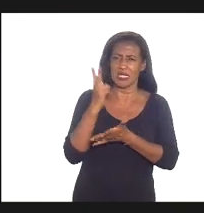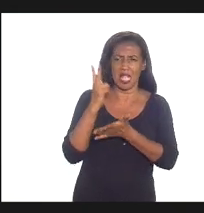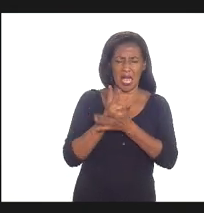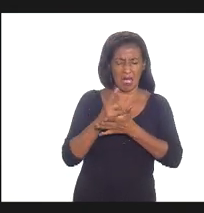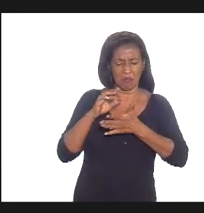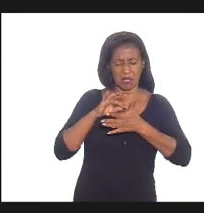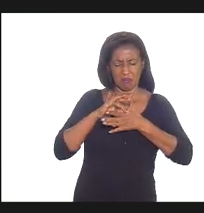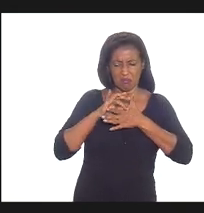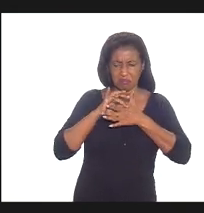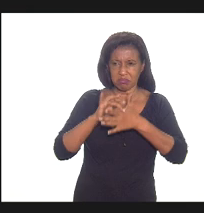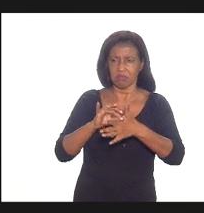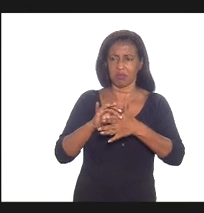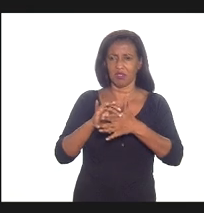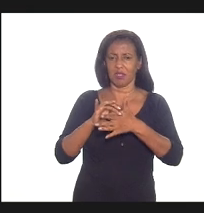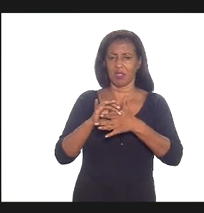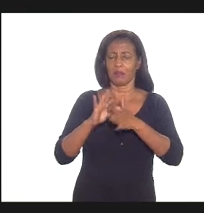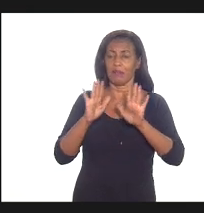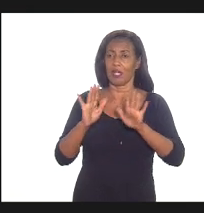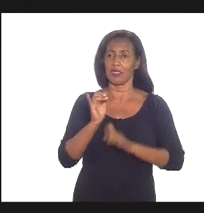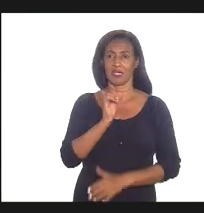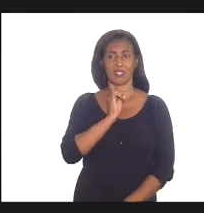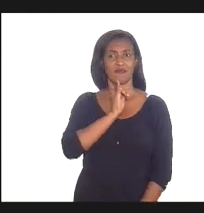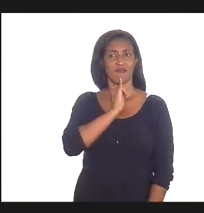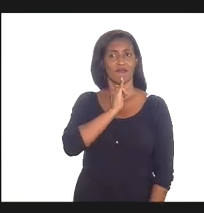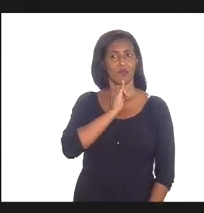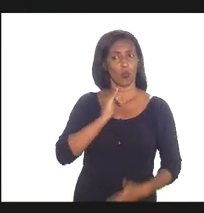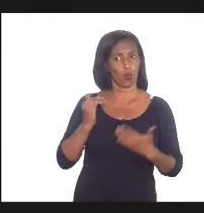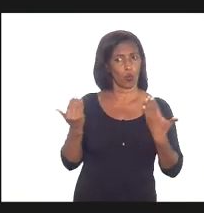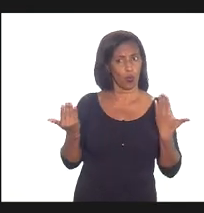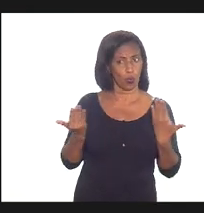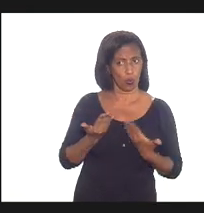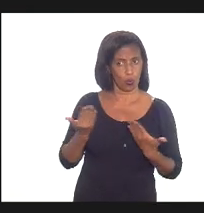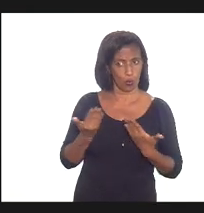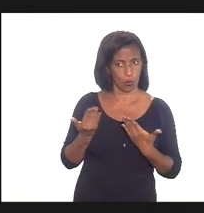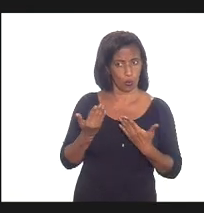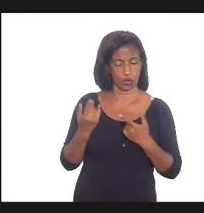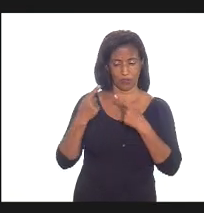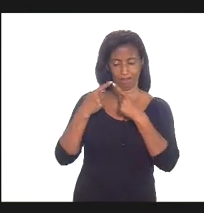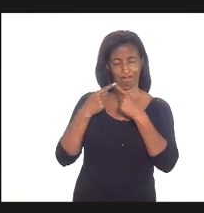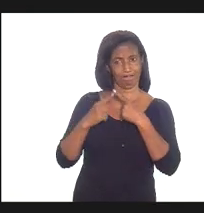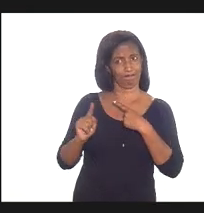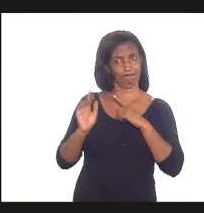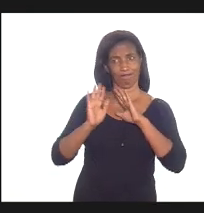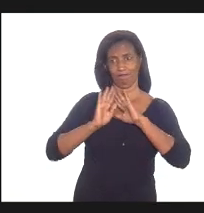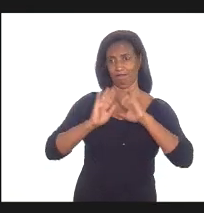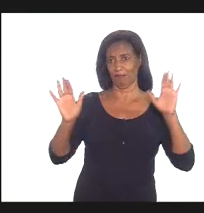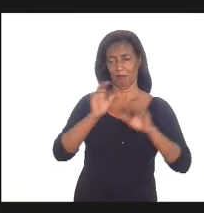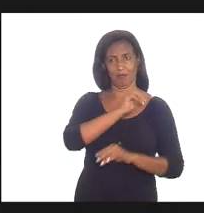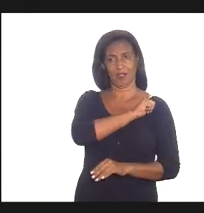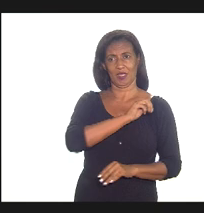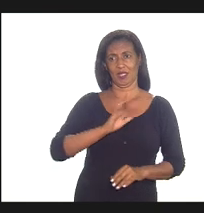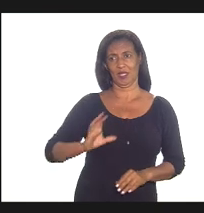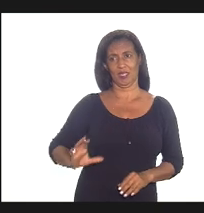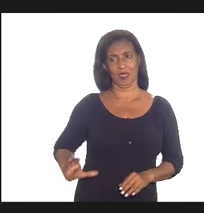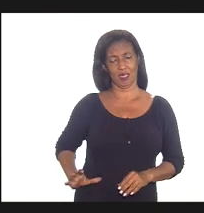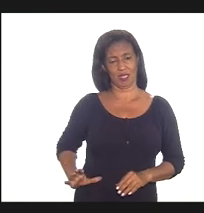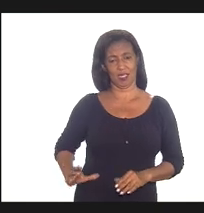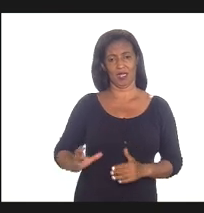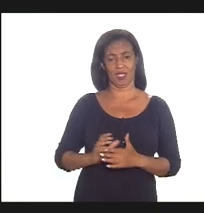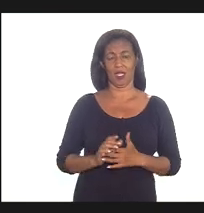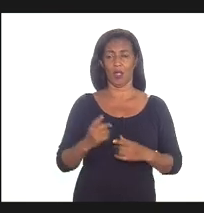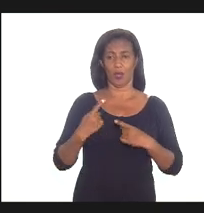equilíbrio, mas que, infelizmente, hoje eu tenho que discordar do meu presidente André Ciliano, porque